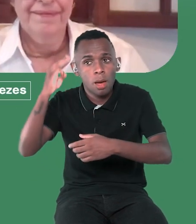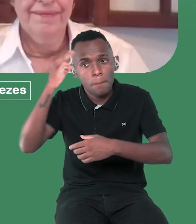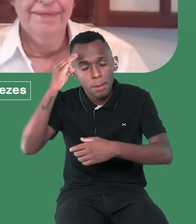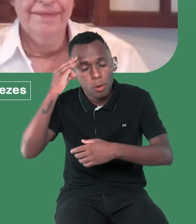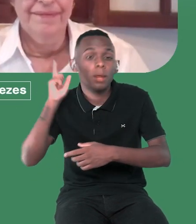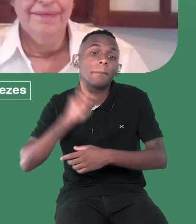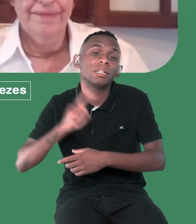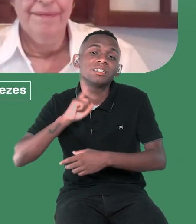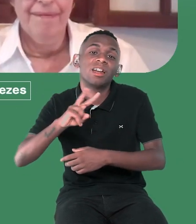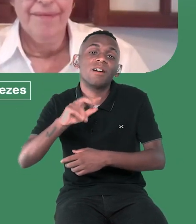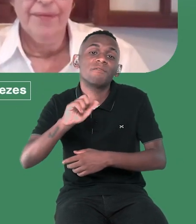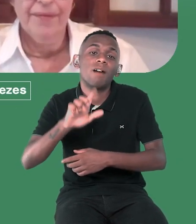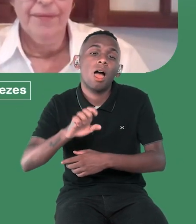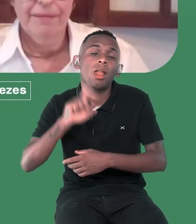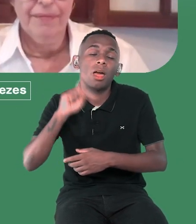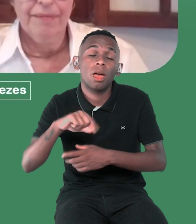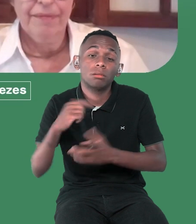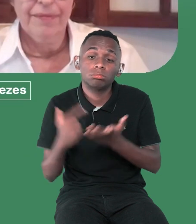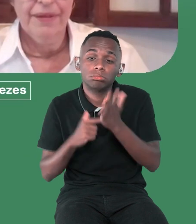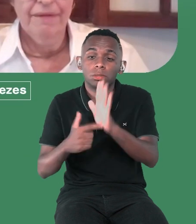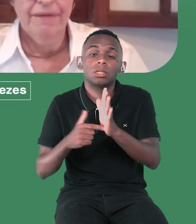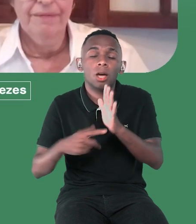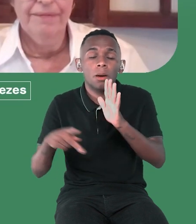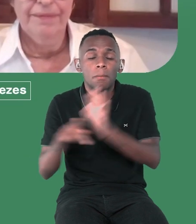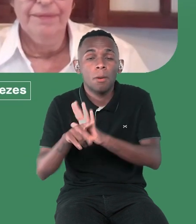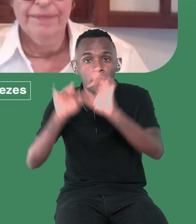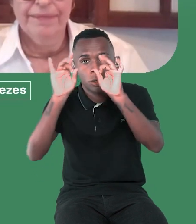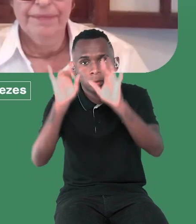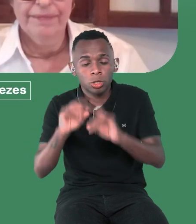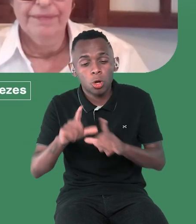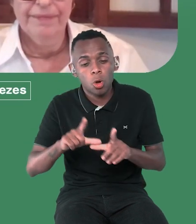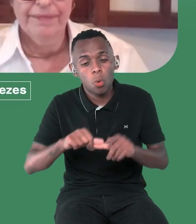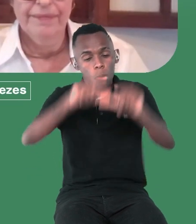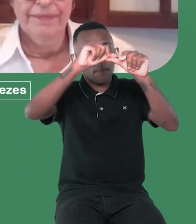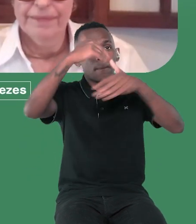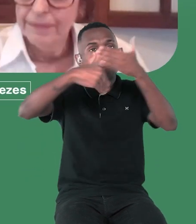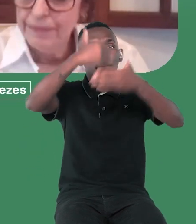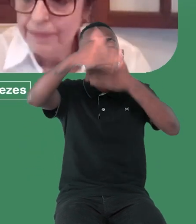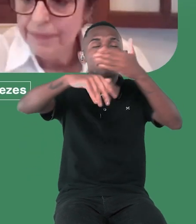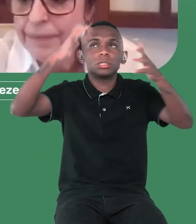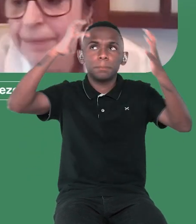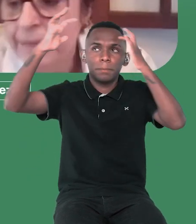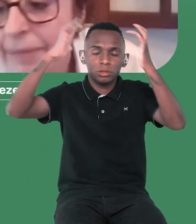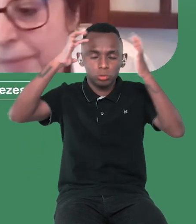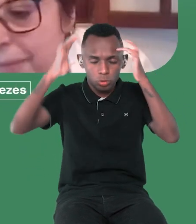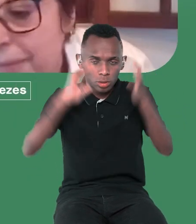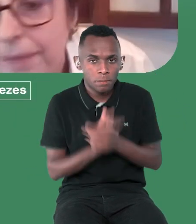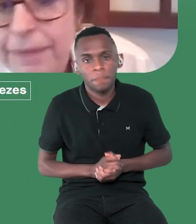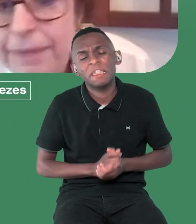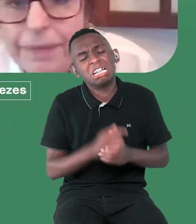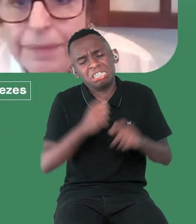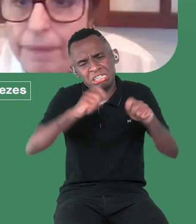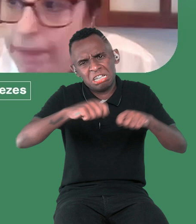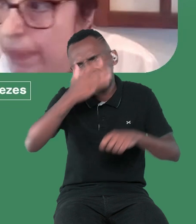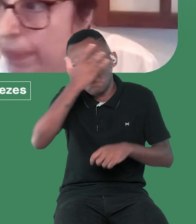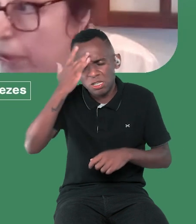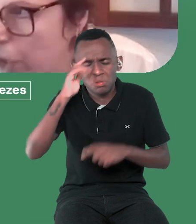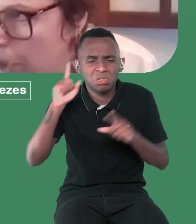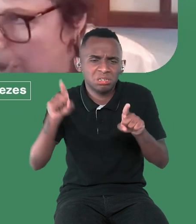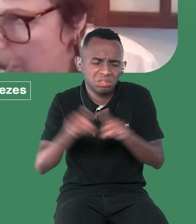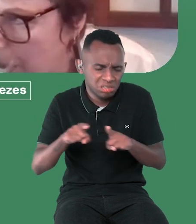pouco sobre esse papel da ilustração no livro, sabe? Porque uma criança, né, se a gente vai falar